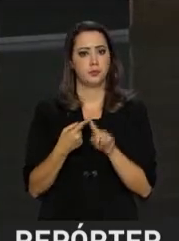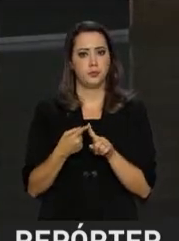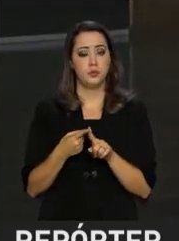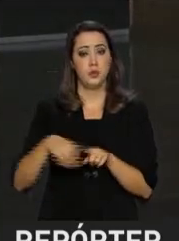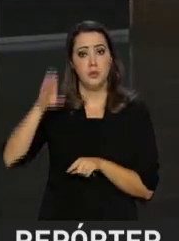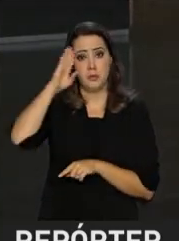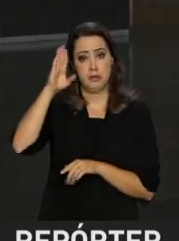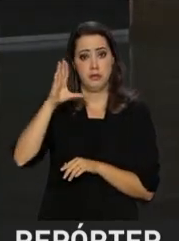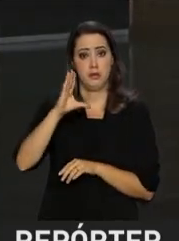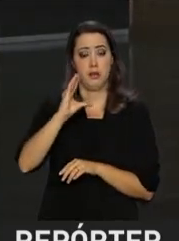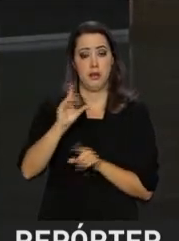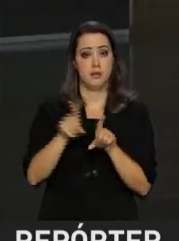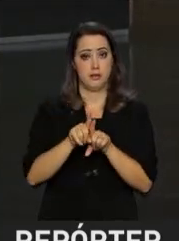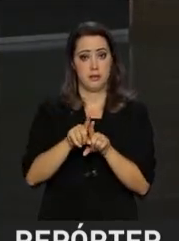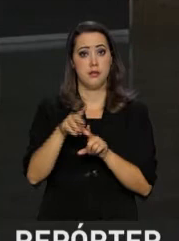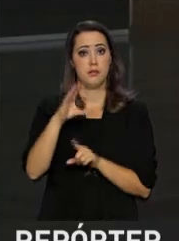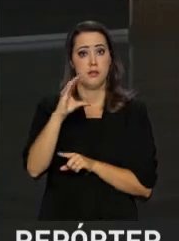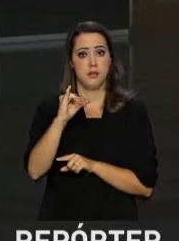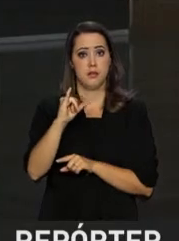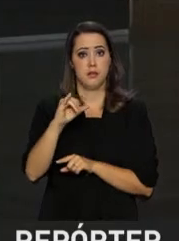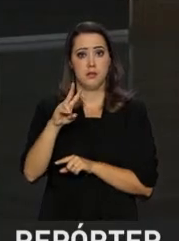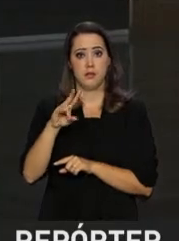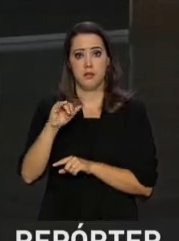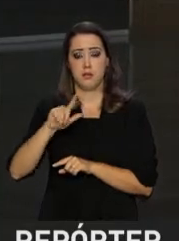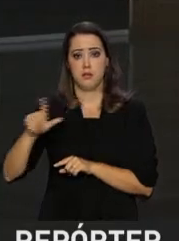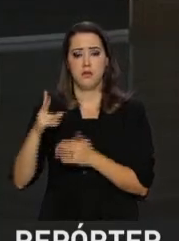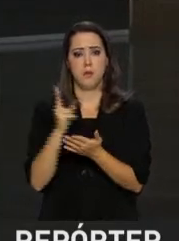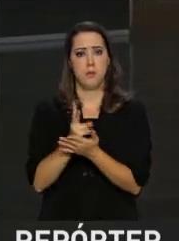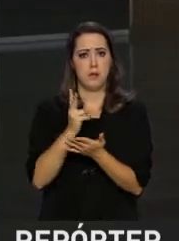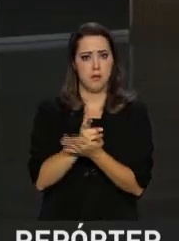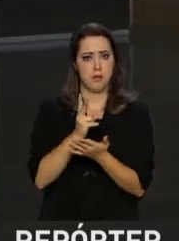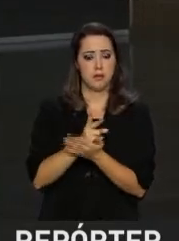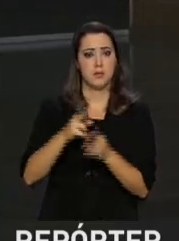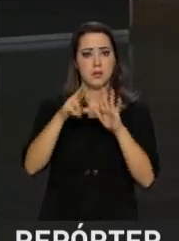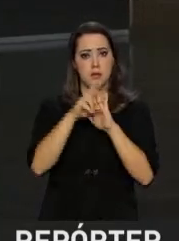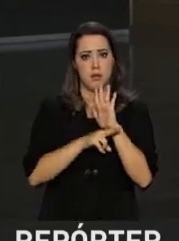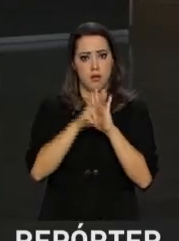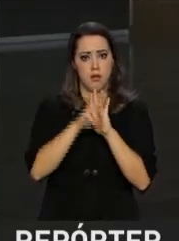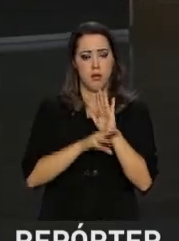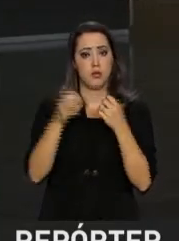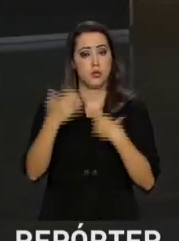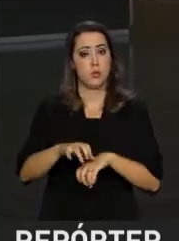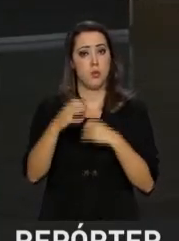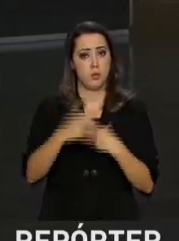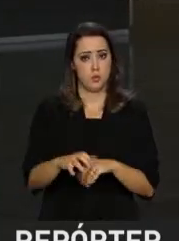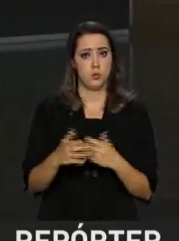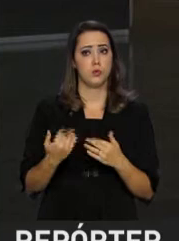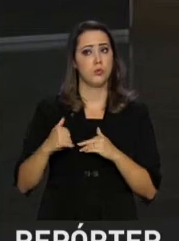civis vão seguir as mesmas regras em concursos públicos para os cursos de formação de oficiais da marinha